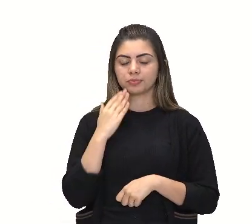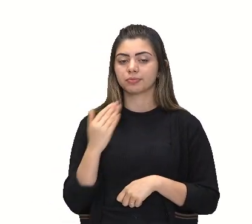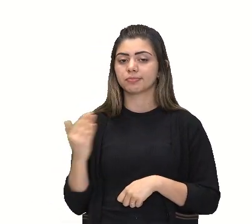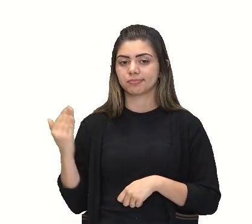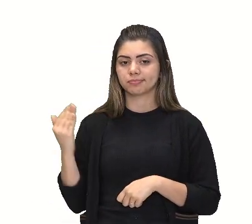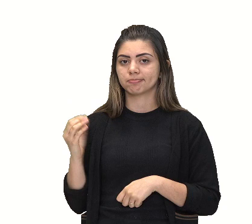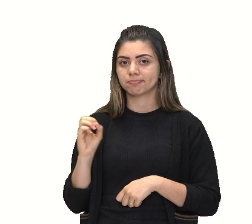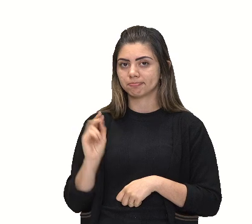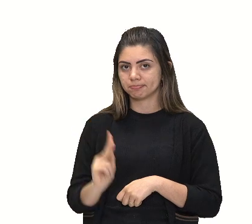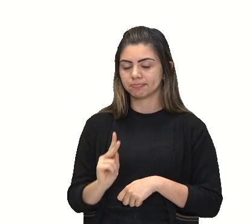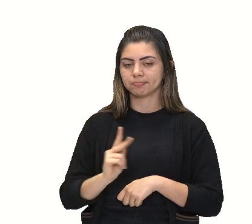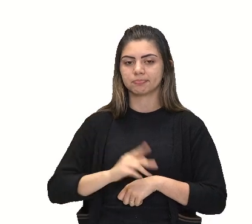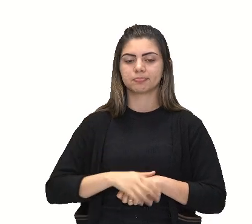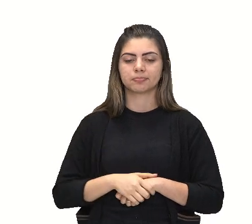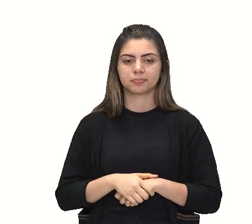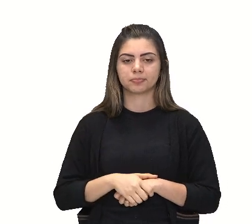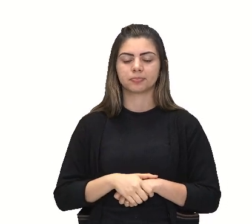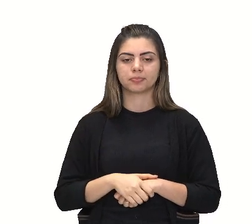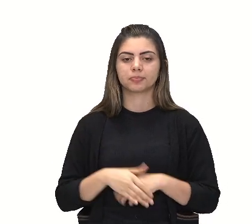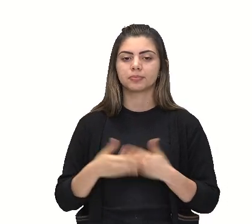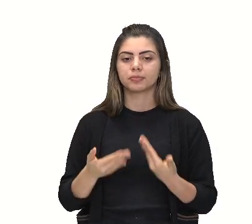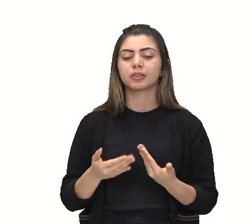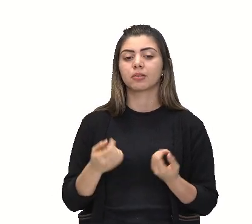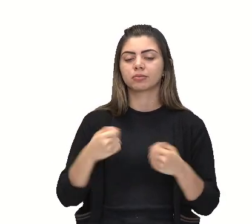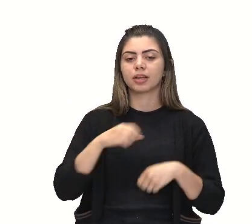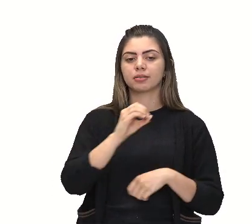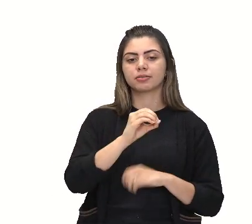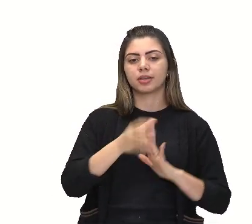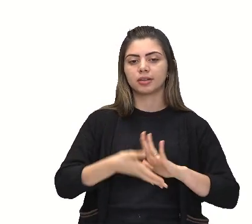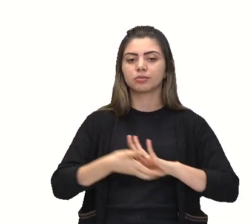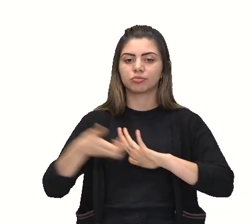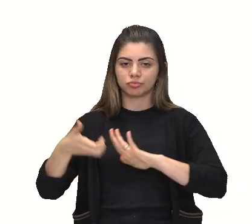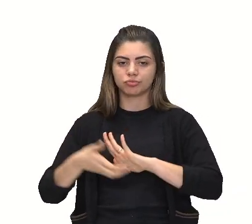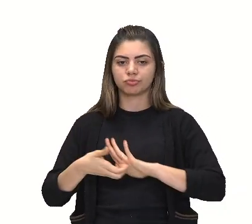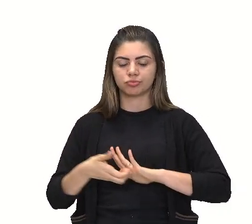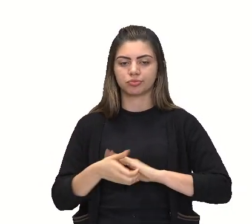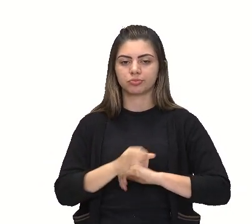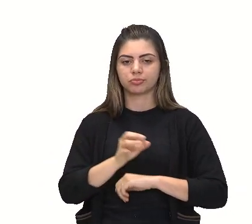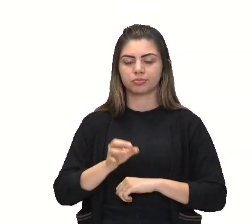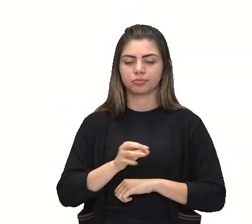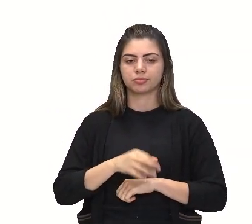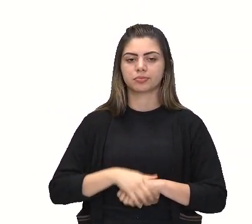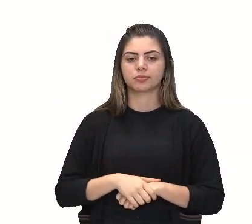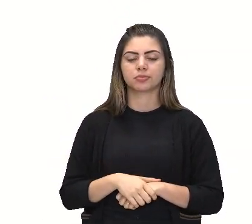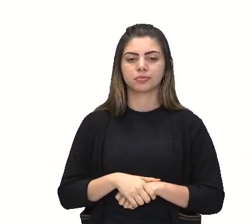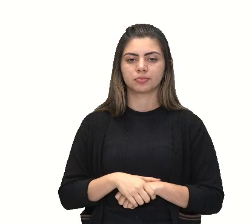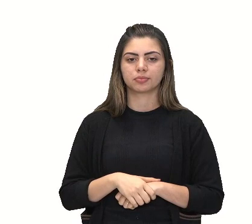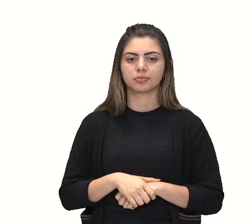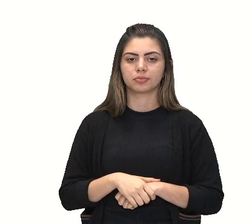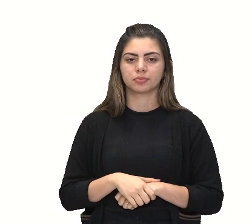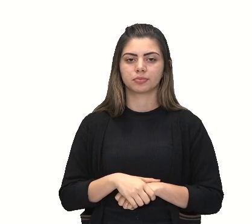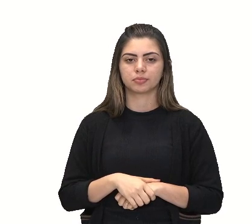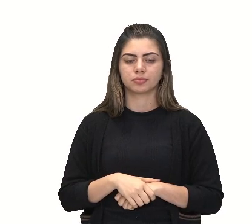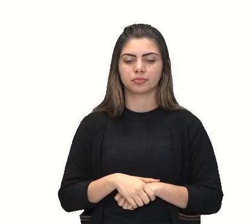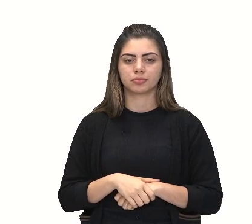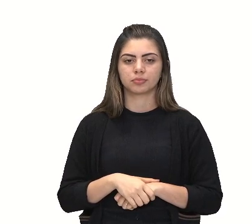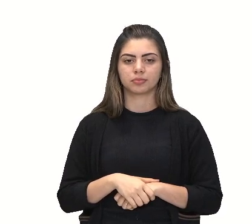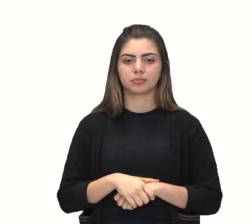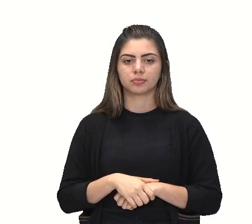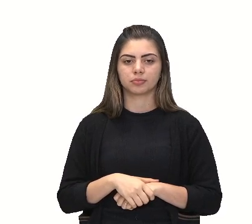dividindo. Beleza, meu povo? Então, aqui eu posso, olha, realizar uma simplificação,